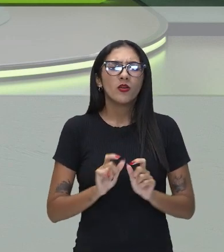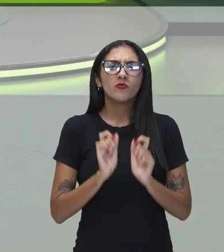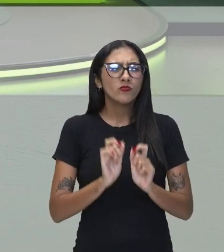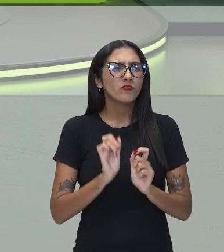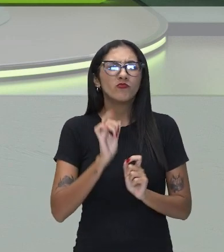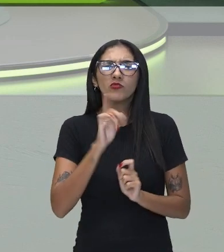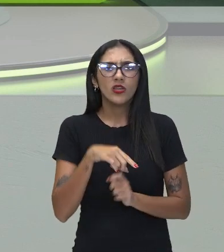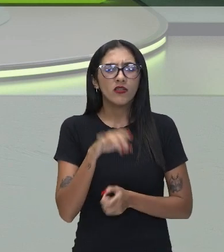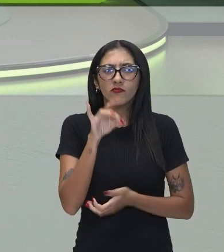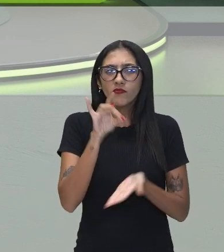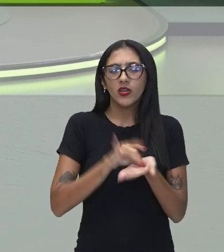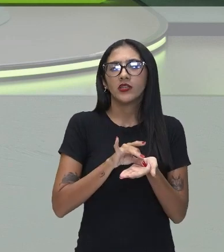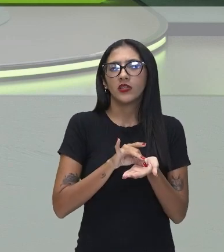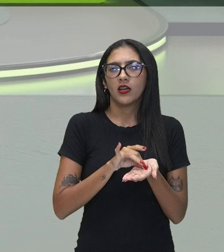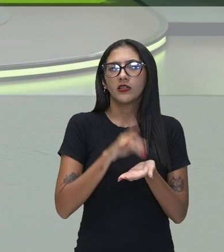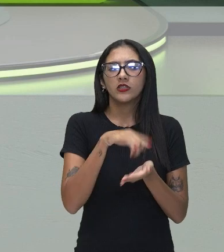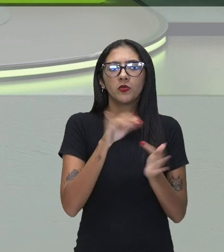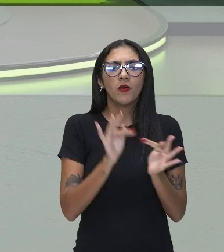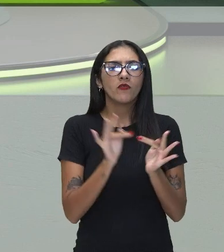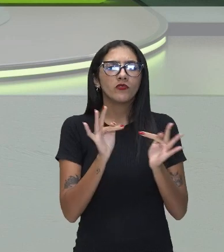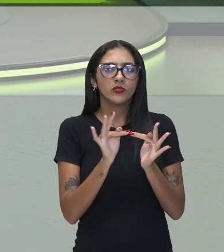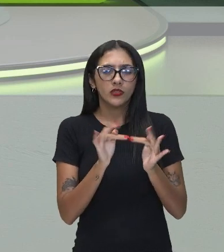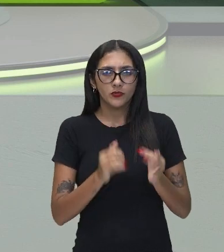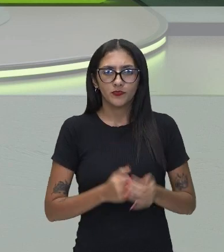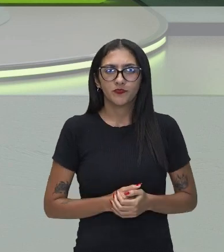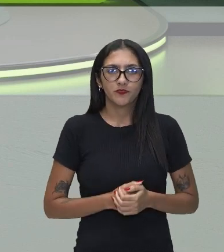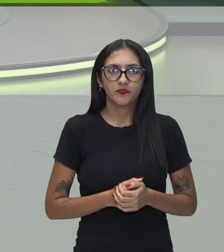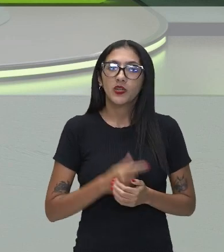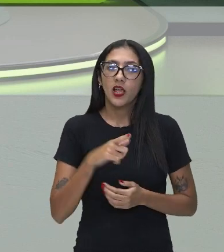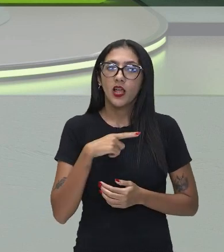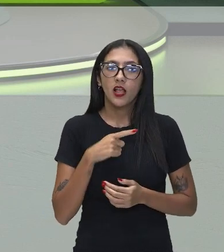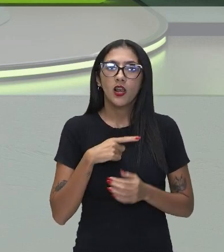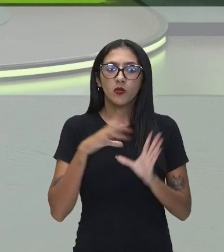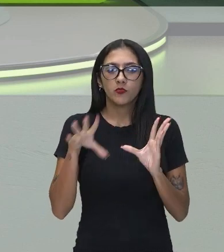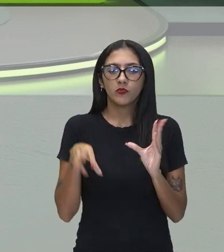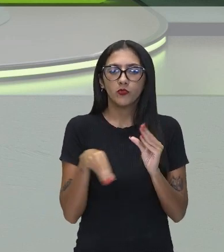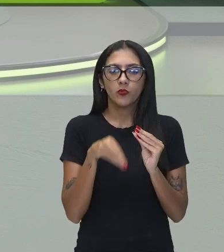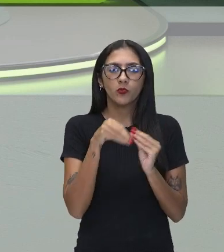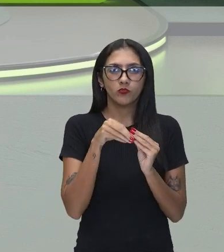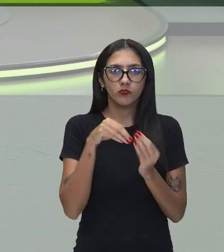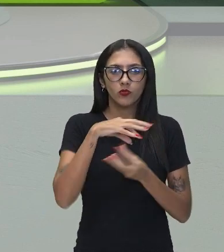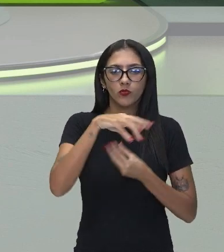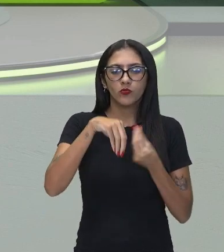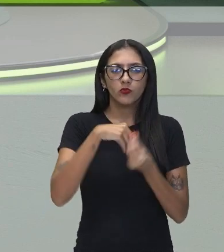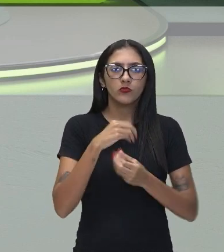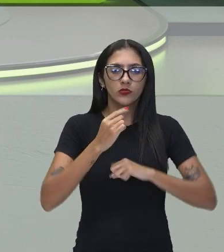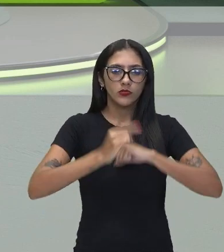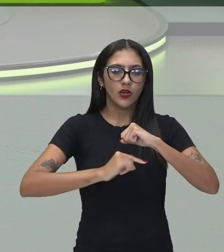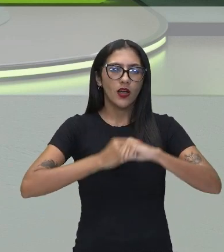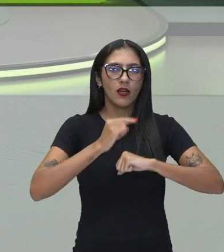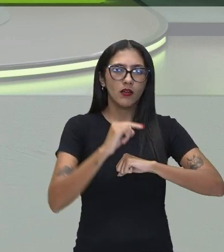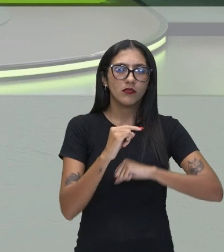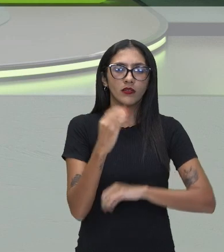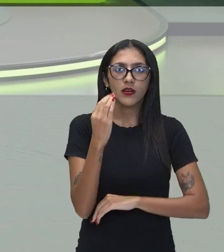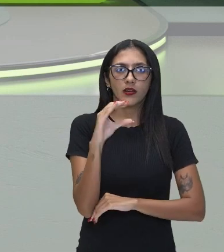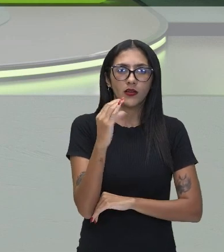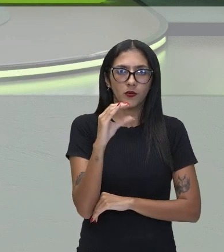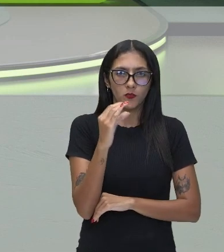função oxigenada, né? É um composto que é formado por átomos de